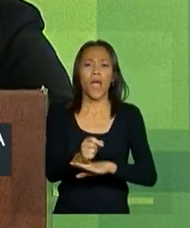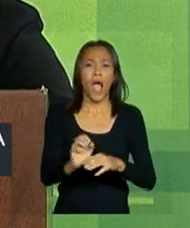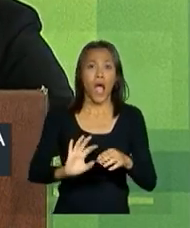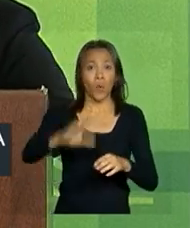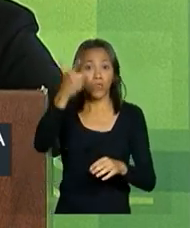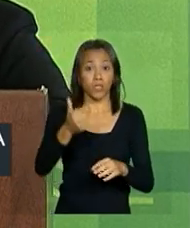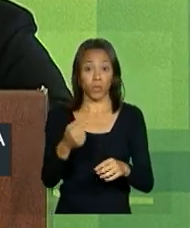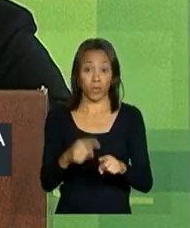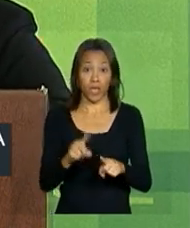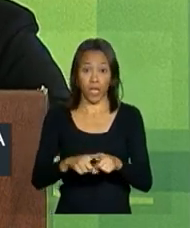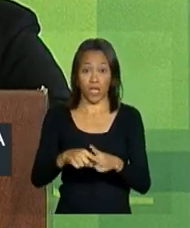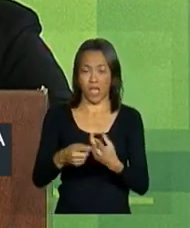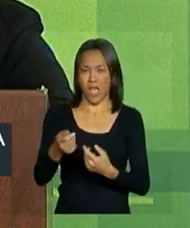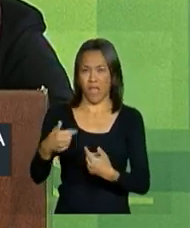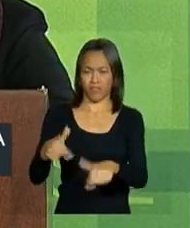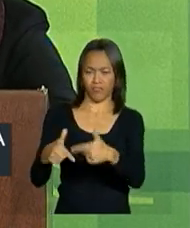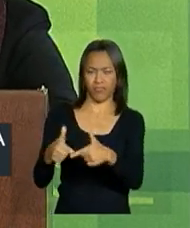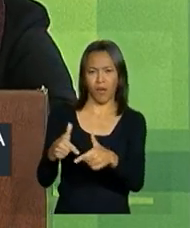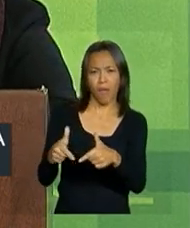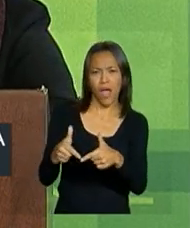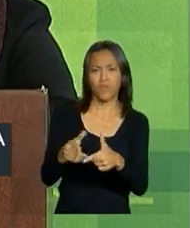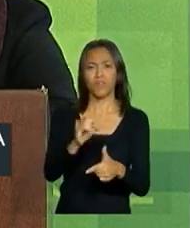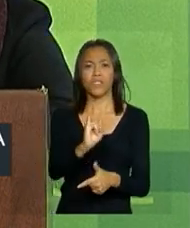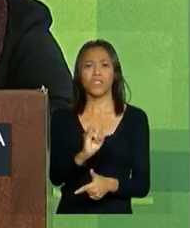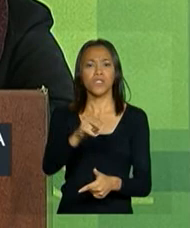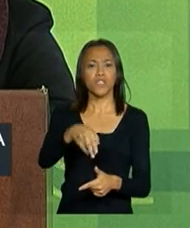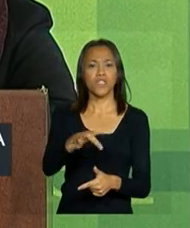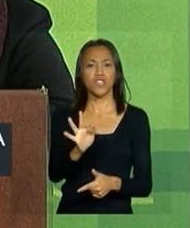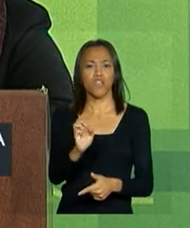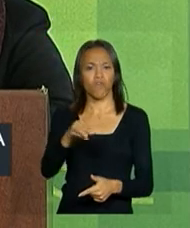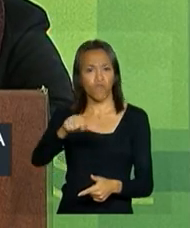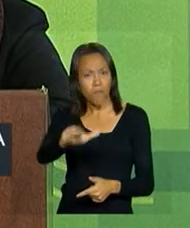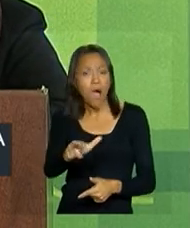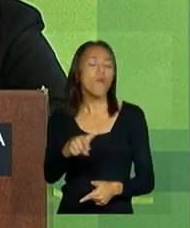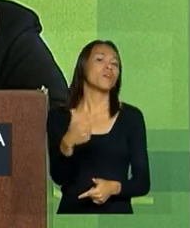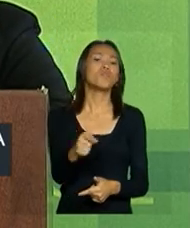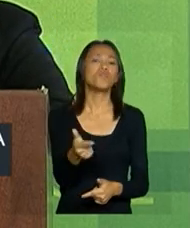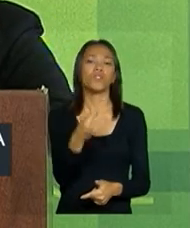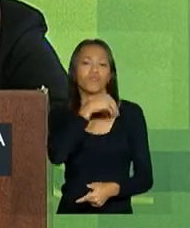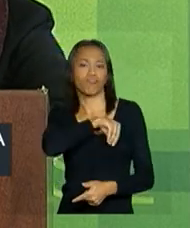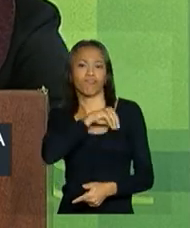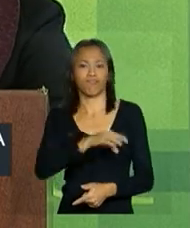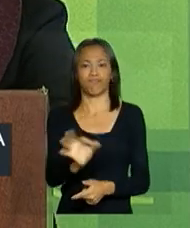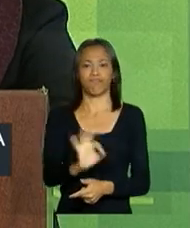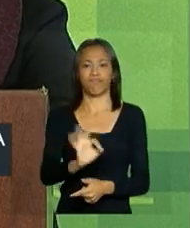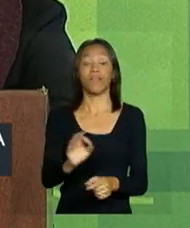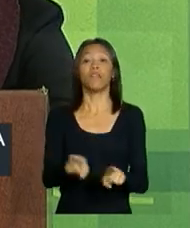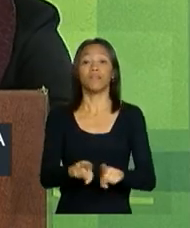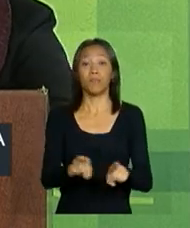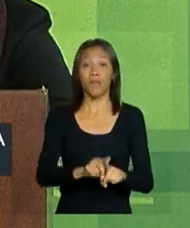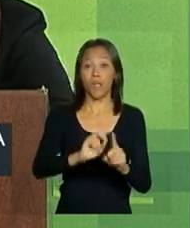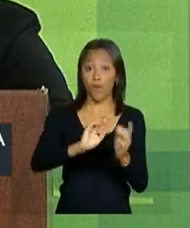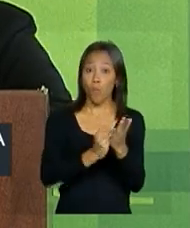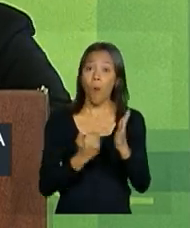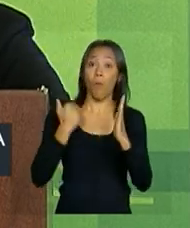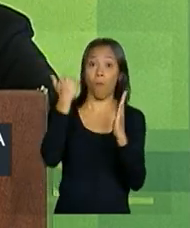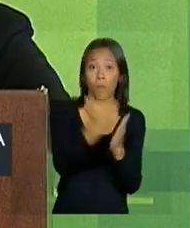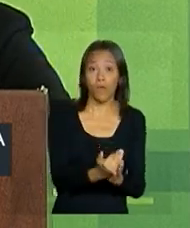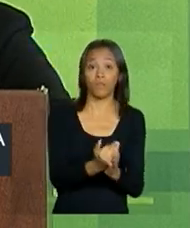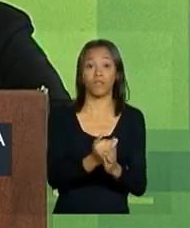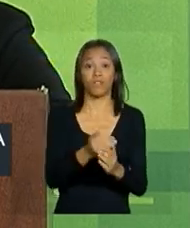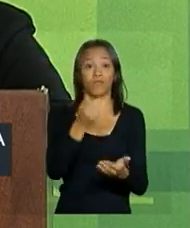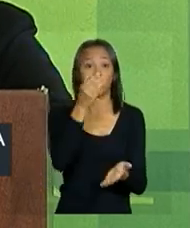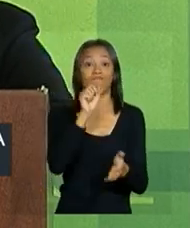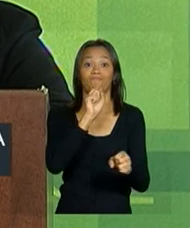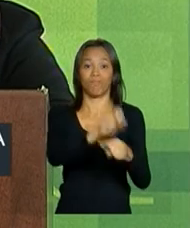crescimento das atividades informais das atividades sem remuneração e aumento das taxas de desemprego